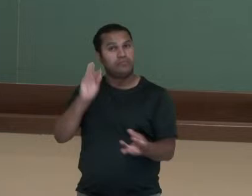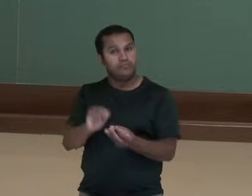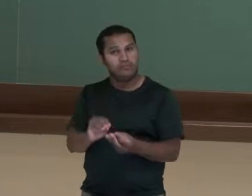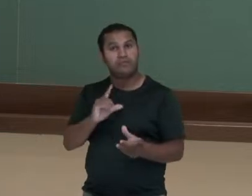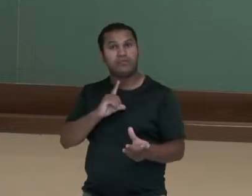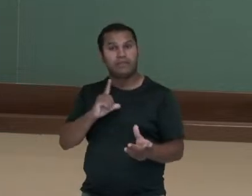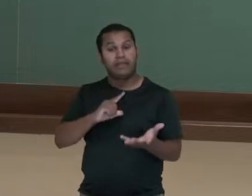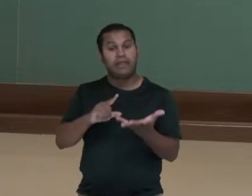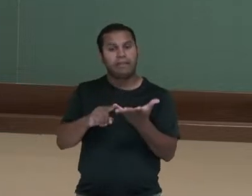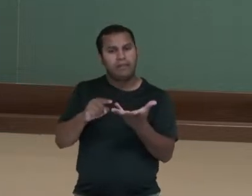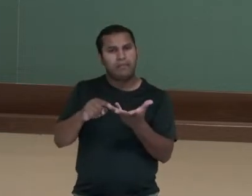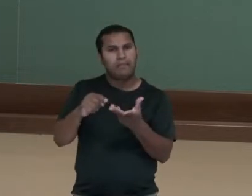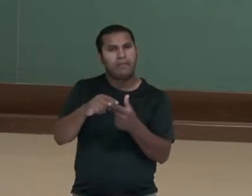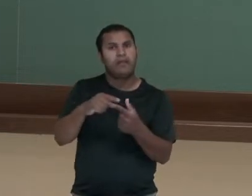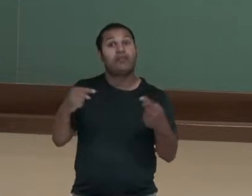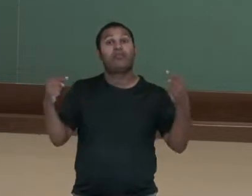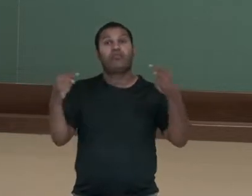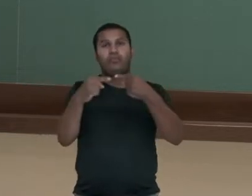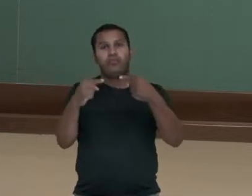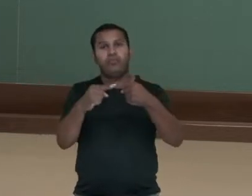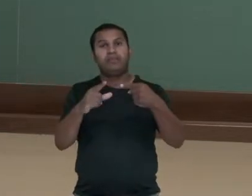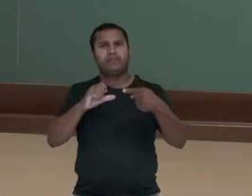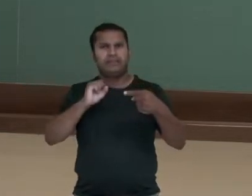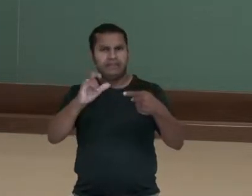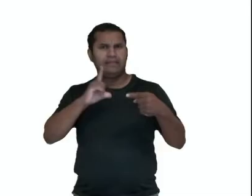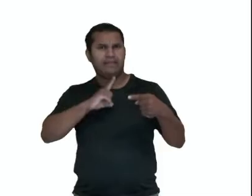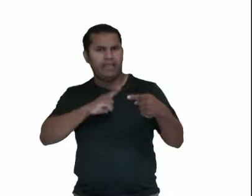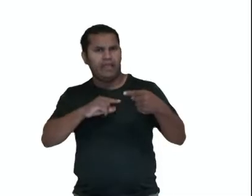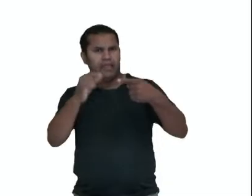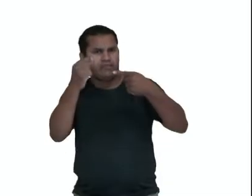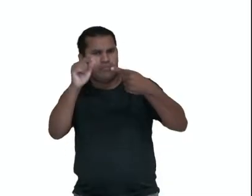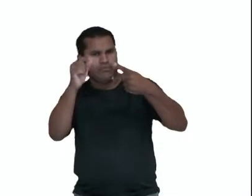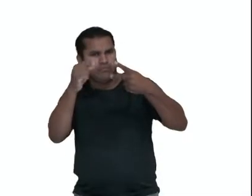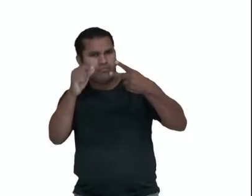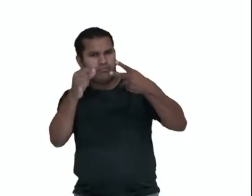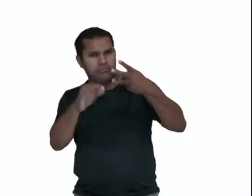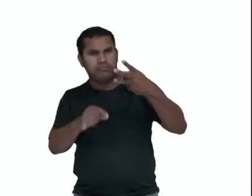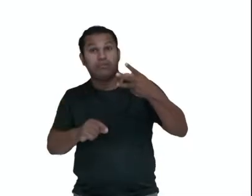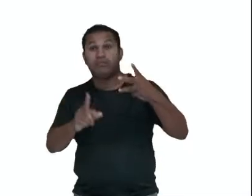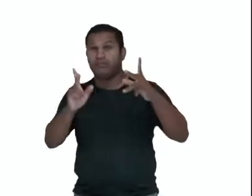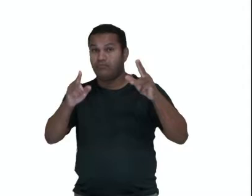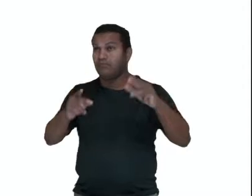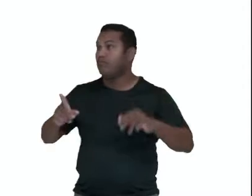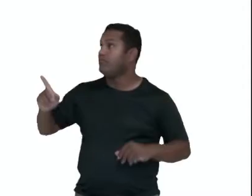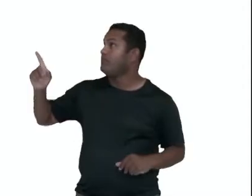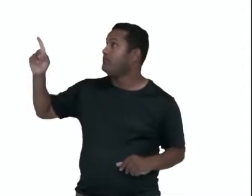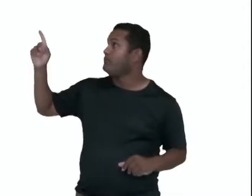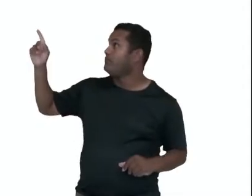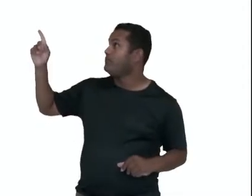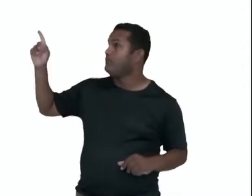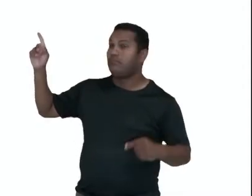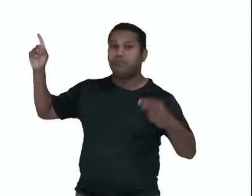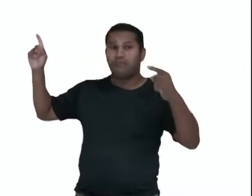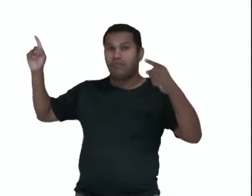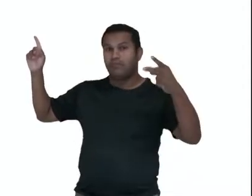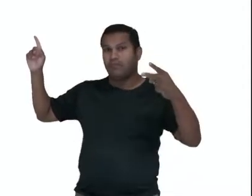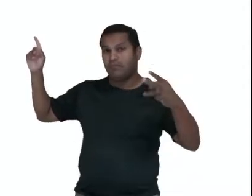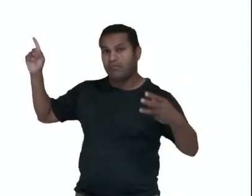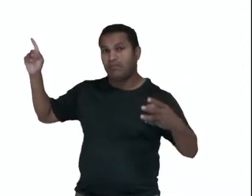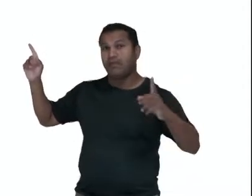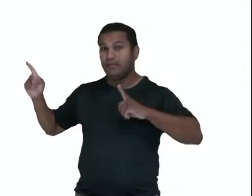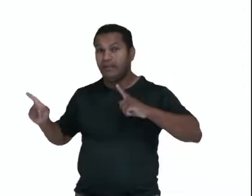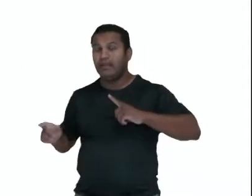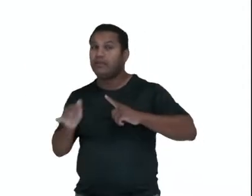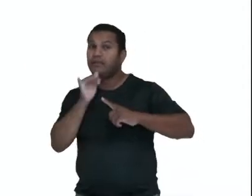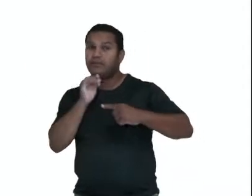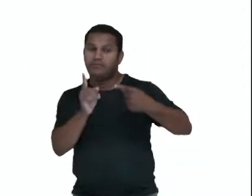são essas características? Eu vou falar algumas delas. Possui organização celular? Tem células? Sim ou não? Então, vai ser